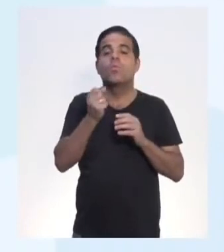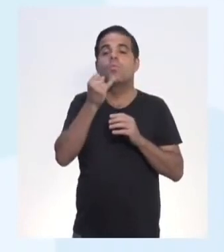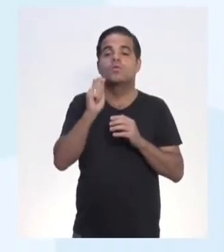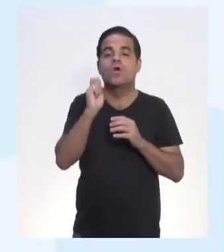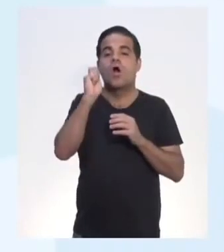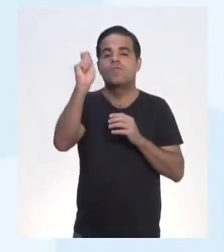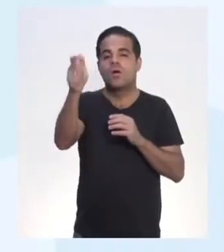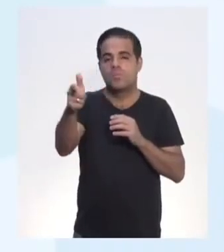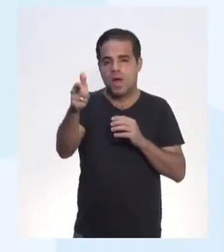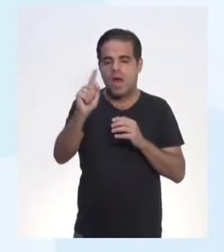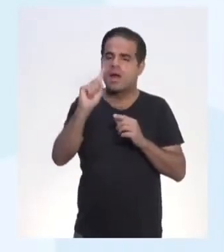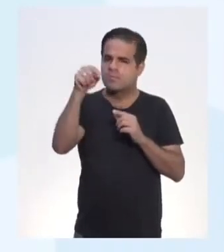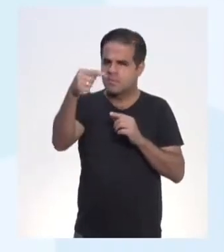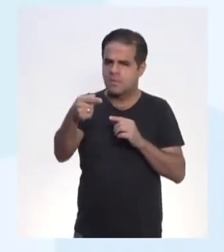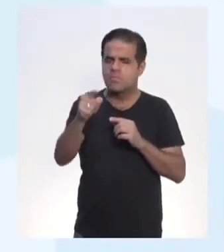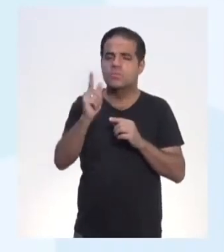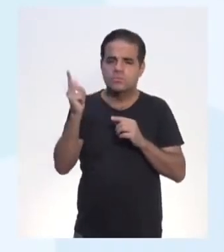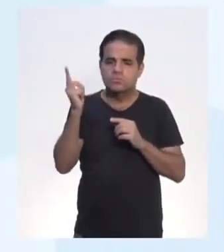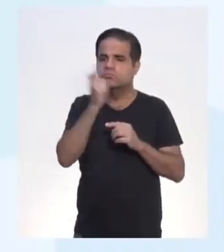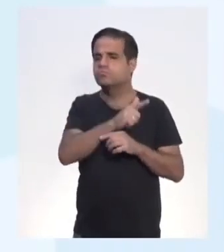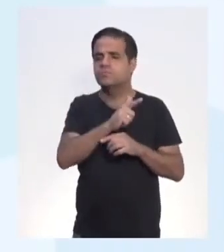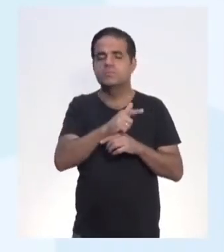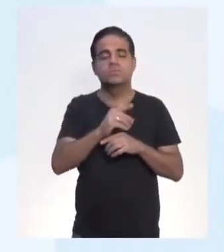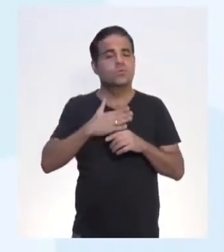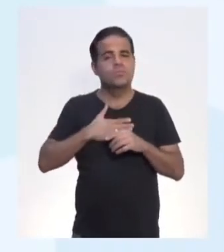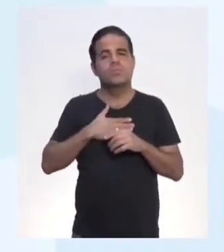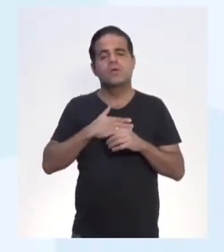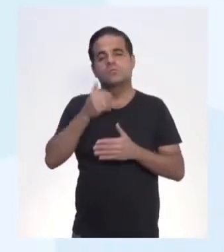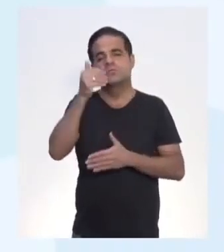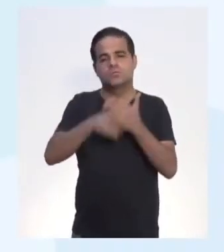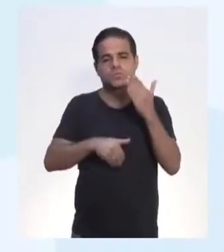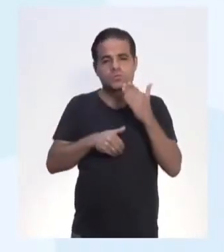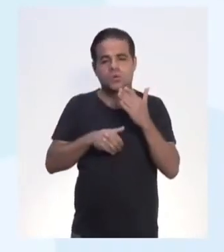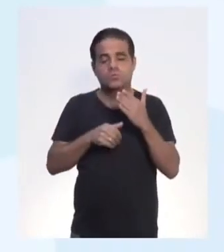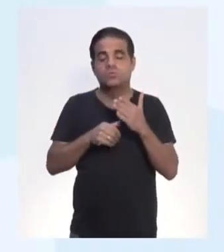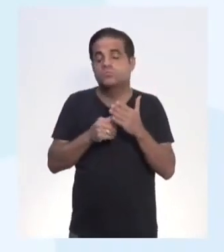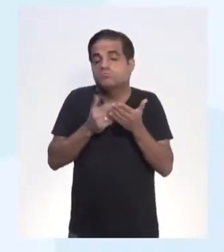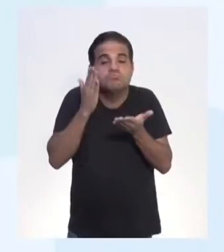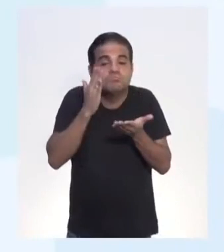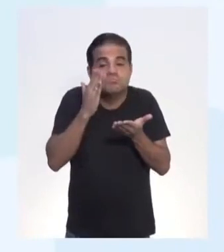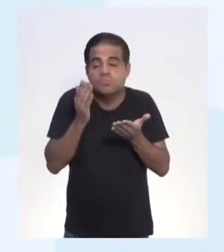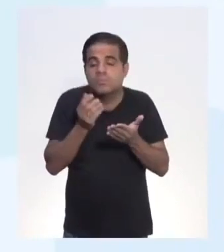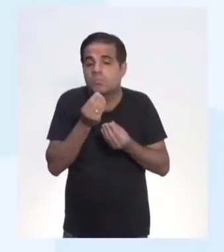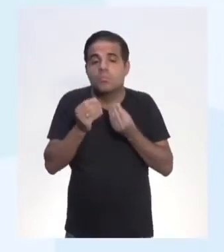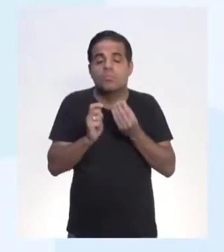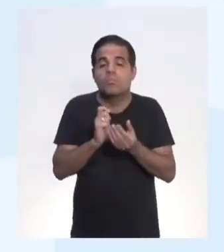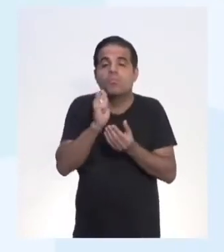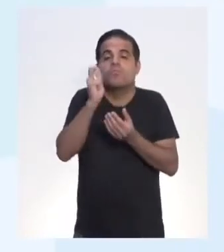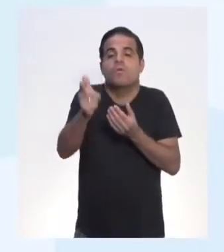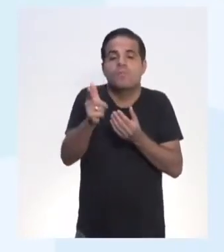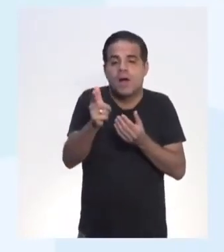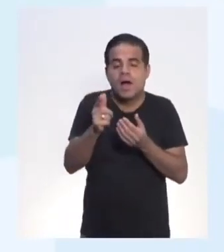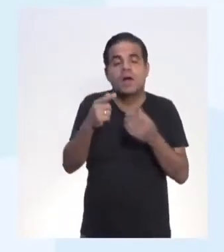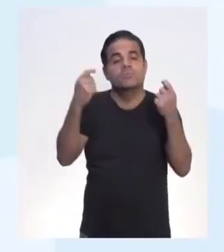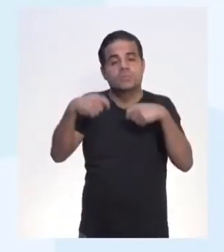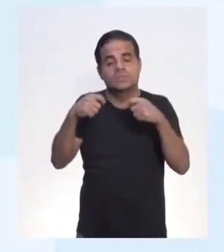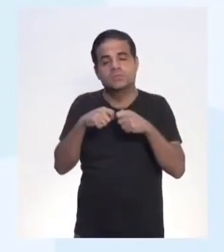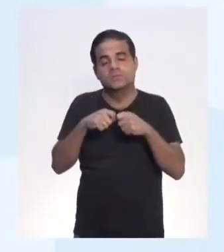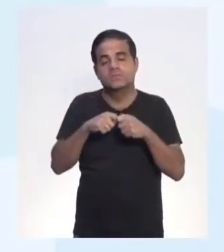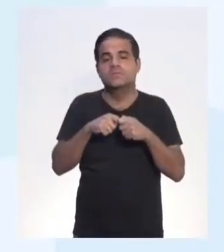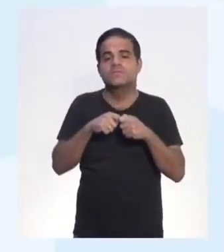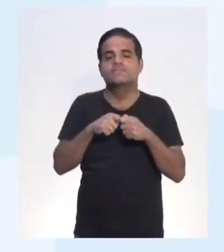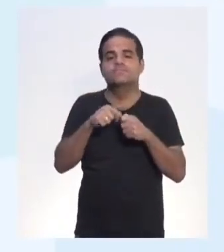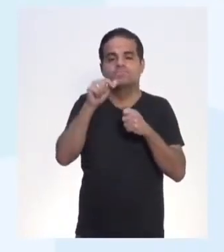pagar depois que eu obtive o meu desconto para eu saber quanto eu vou pagar eu vou